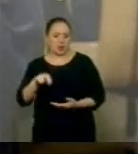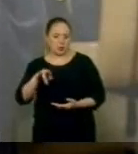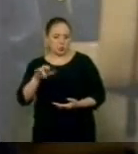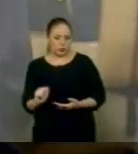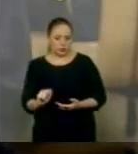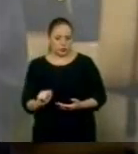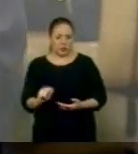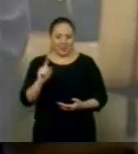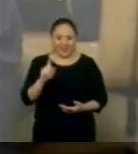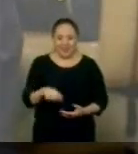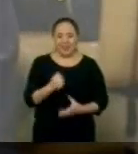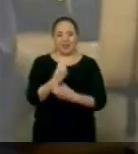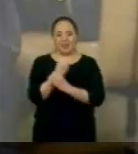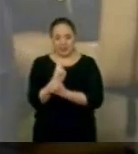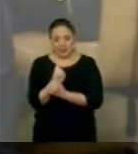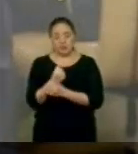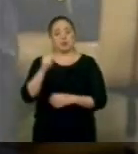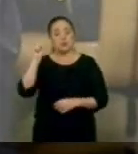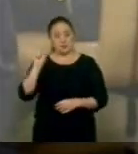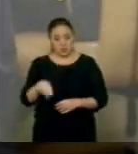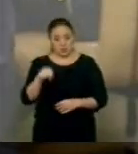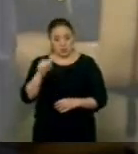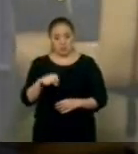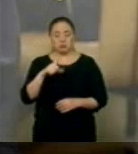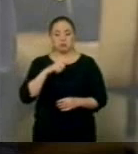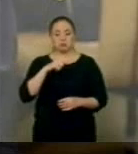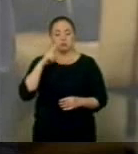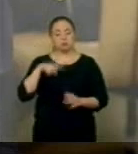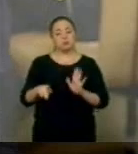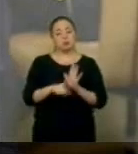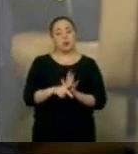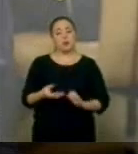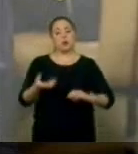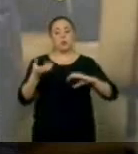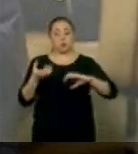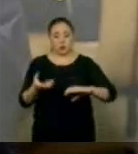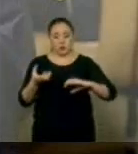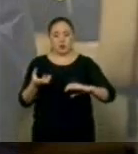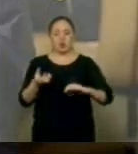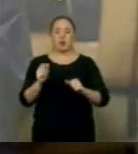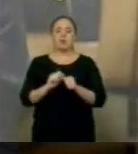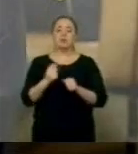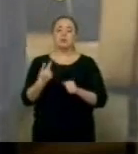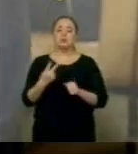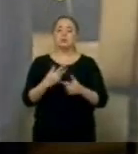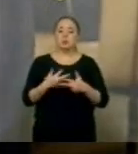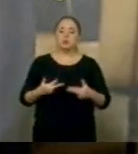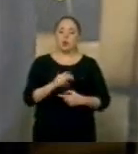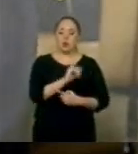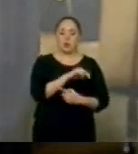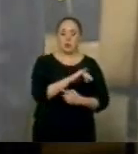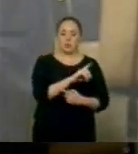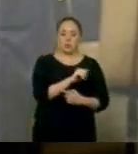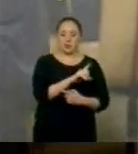É garantia, sim, dirigida e conferida ao Congresso Nacional e que se projeta em duas dimensões: a imunidade